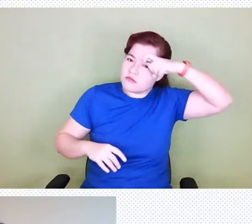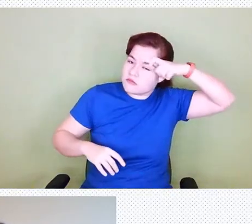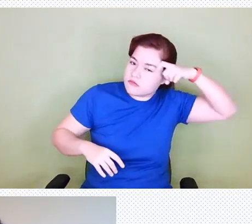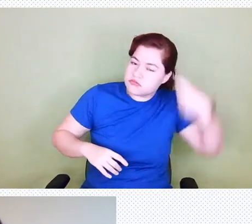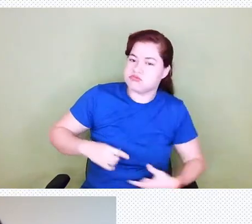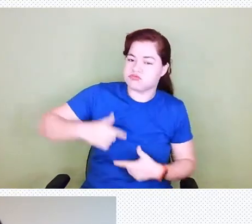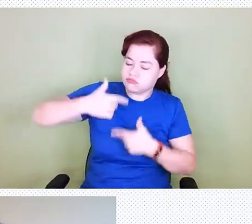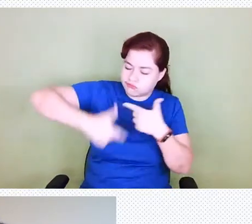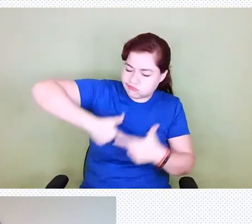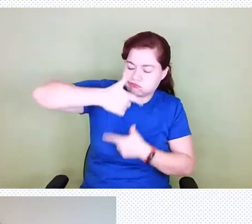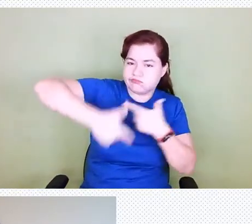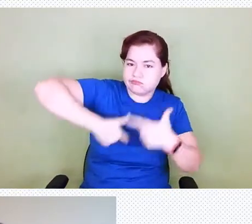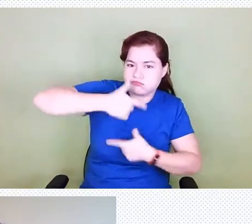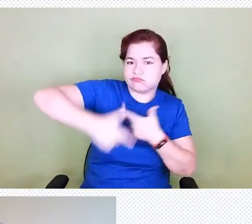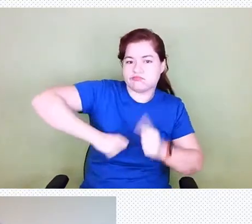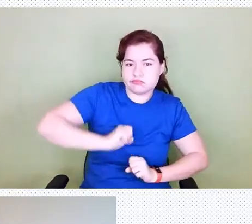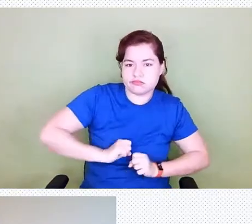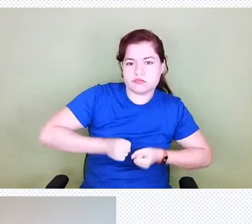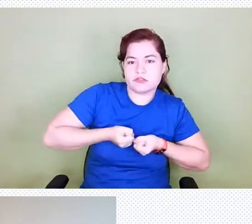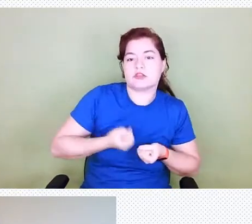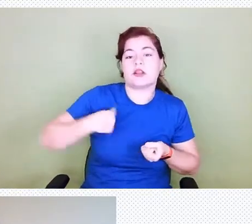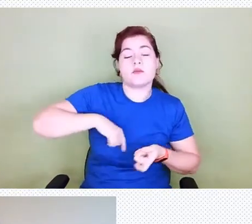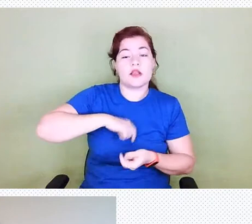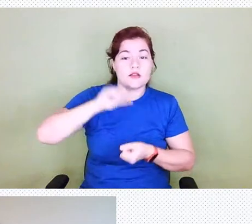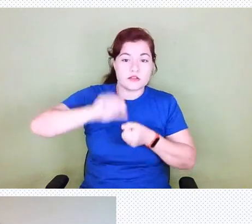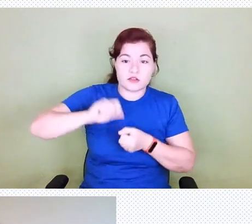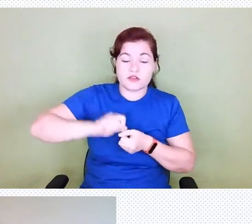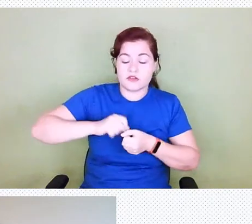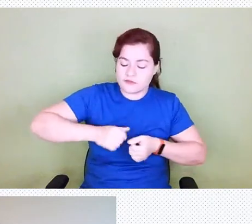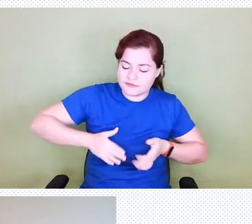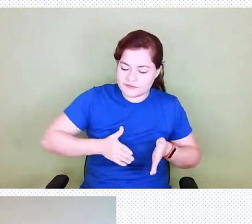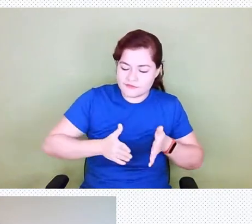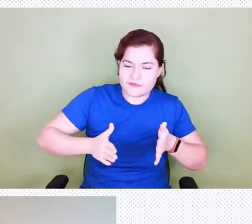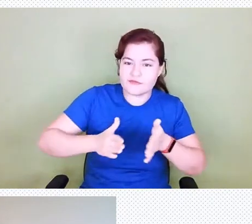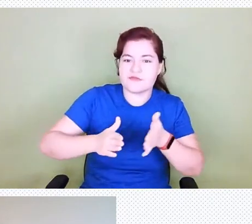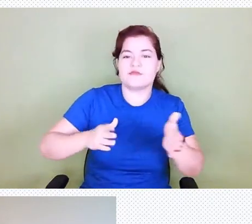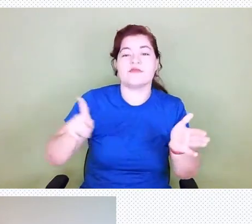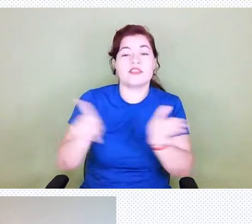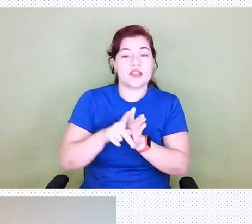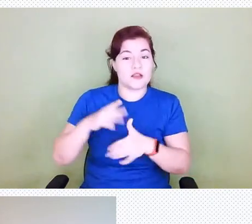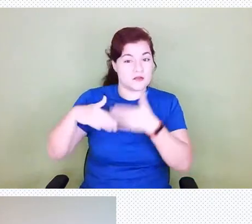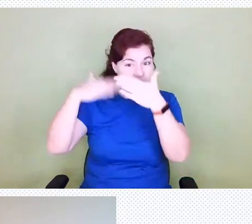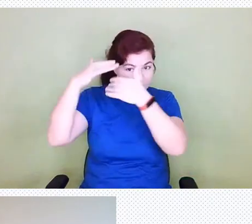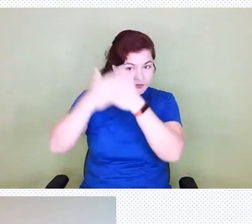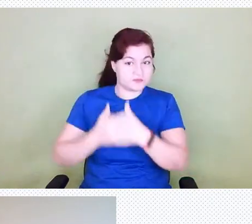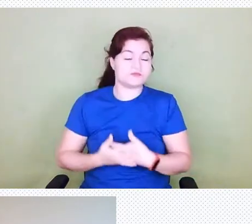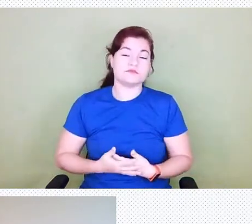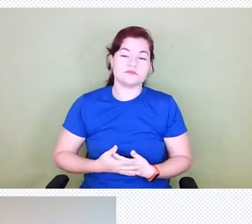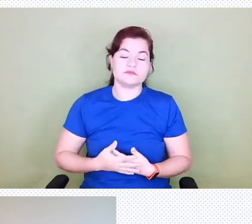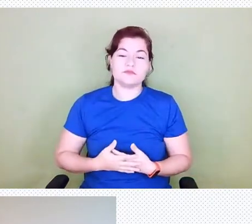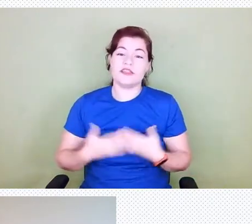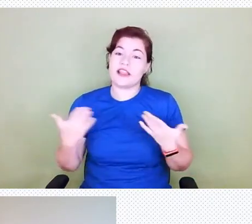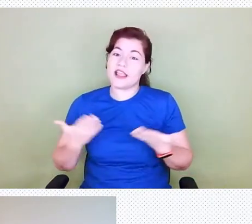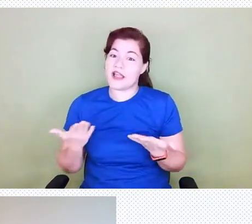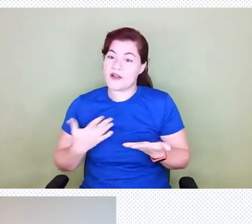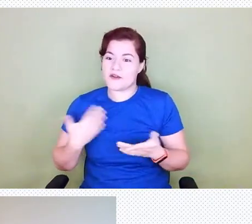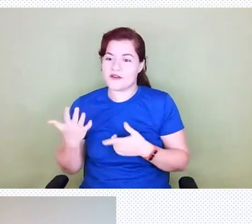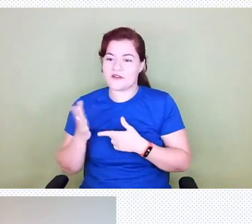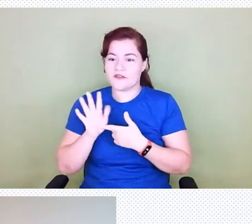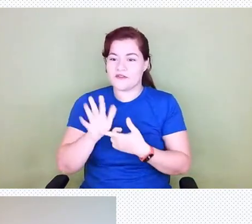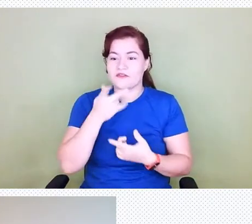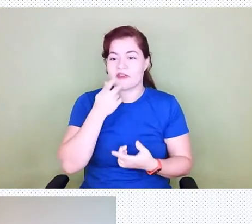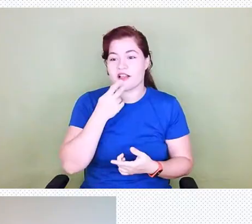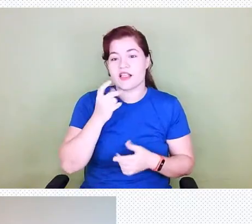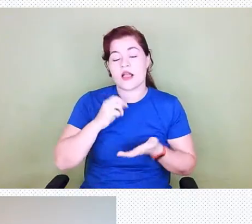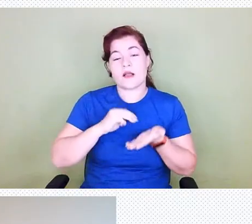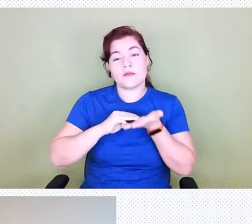nós vamos fazendo nesta grande caminhada evolutiva, né? E eu deixo dito aqui, com essa mensagem